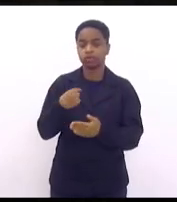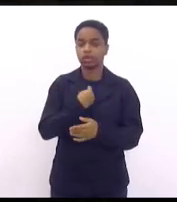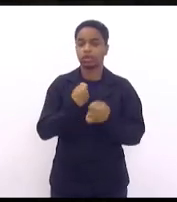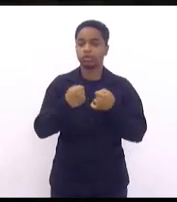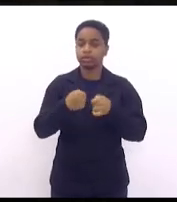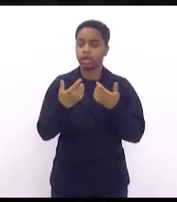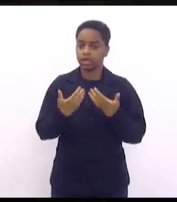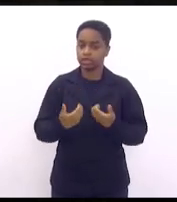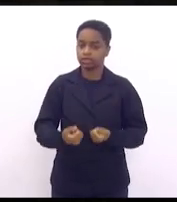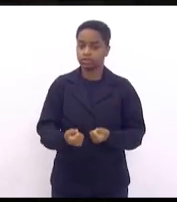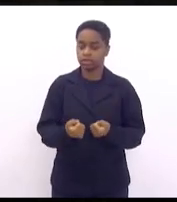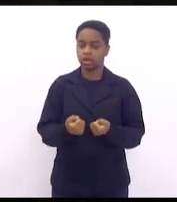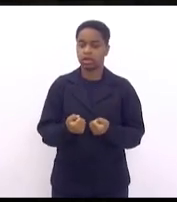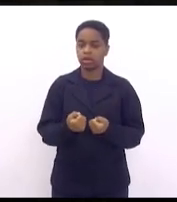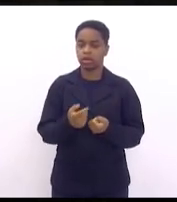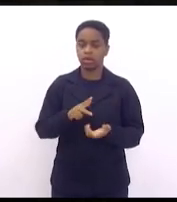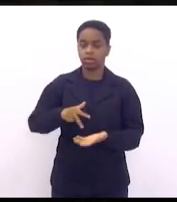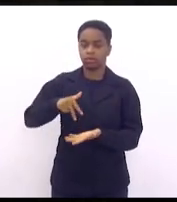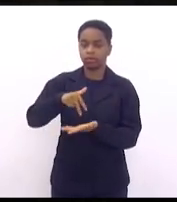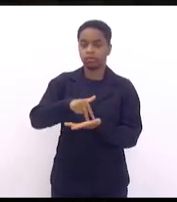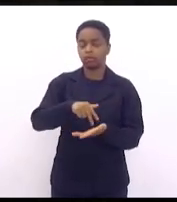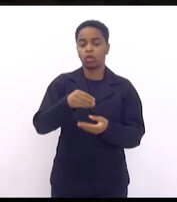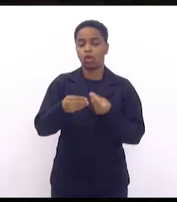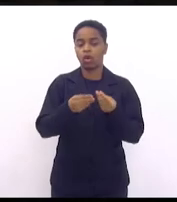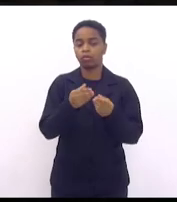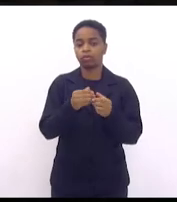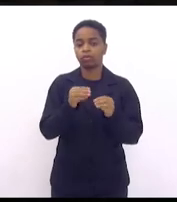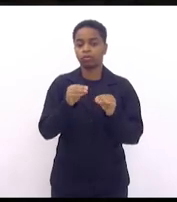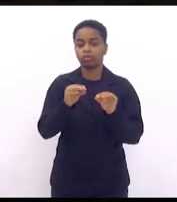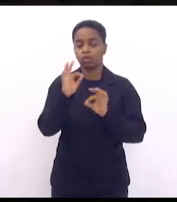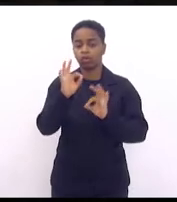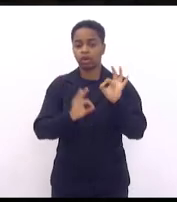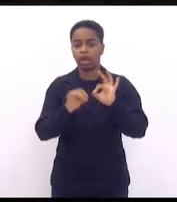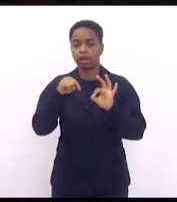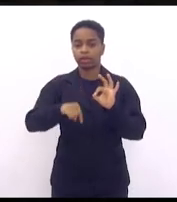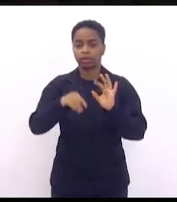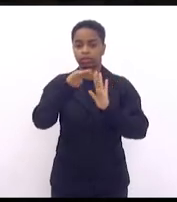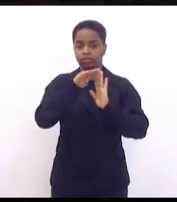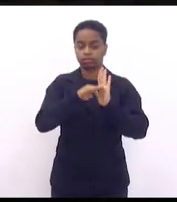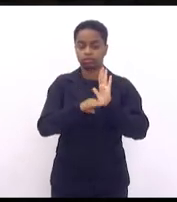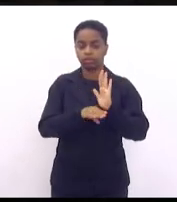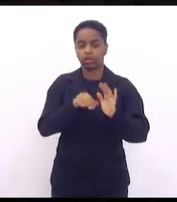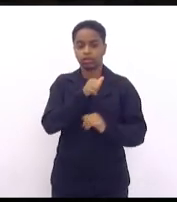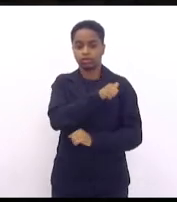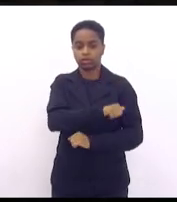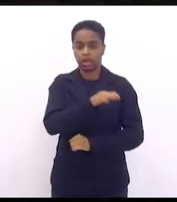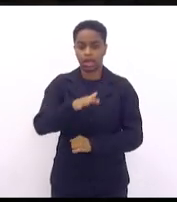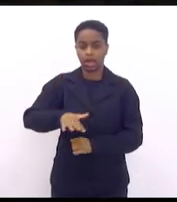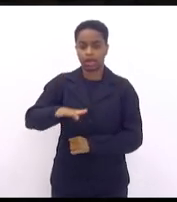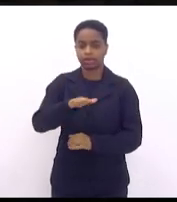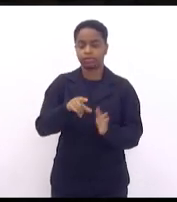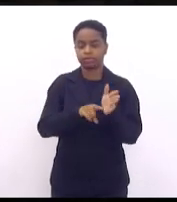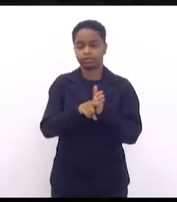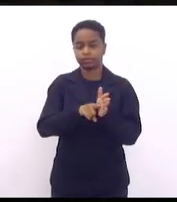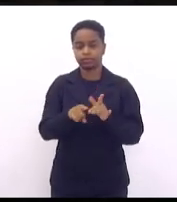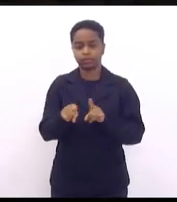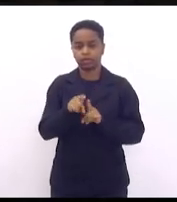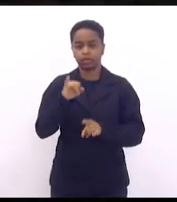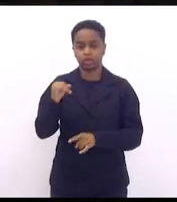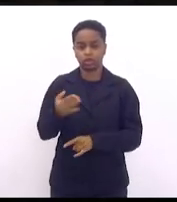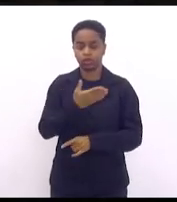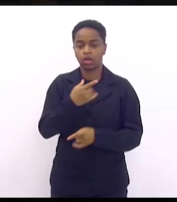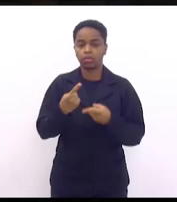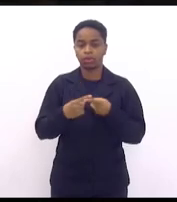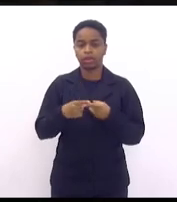posição proeminente do Rio de Janeiro no cenário nacional de pesquisa e inovação. Estado sede